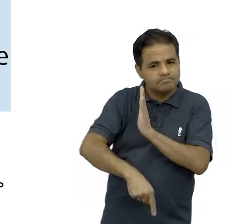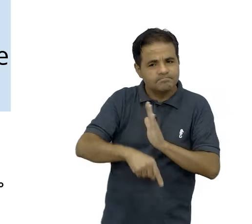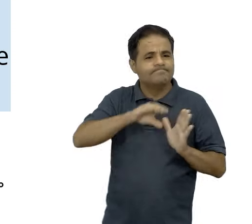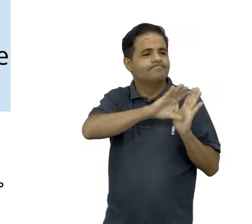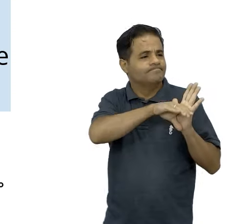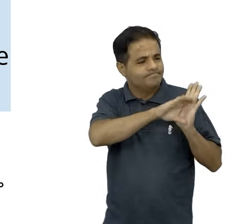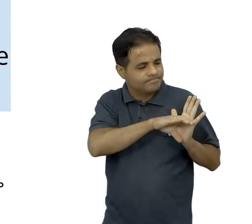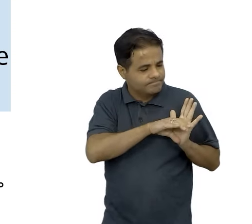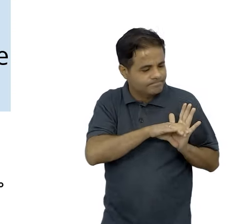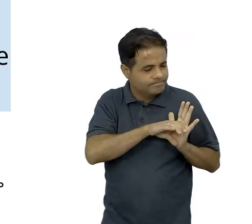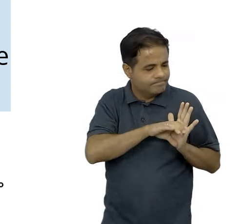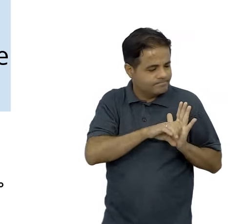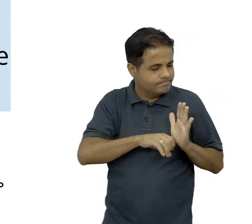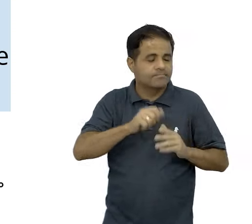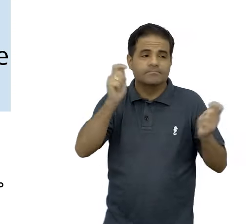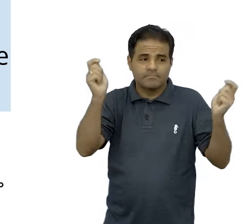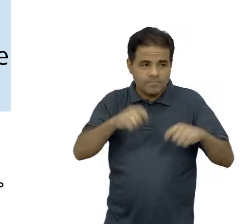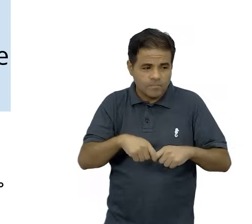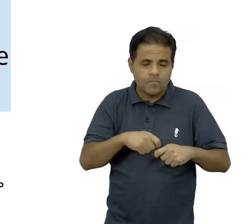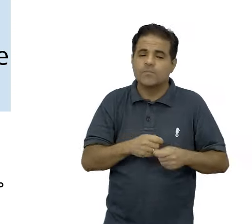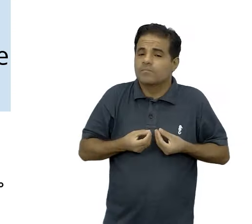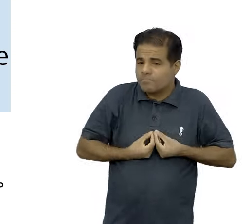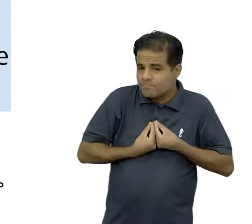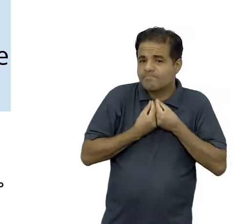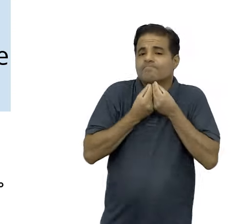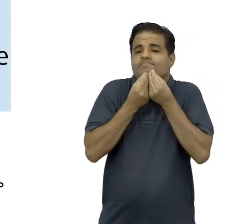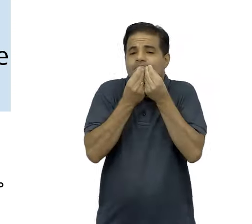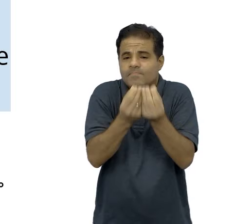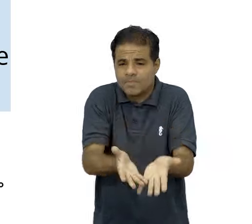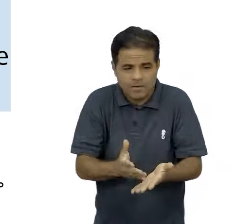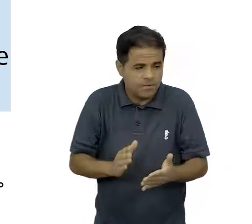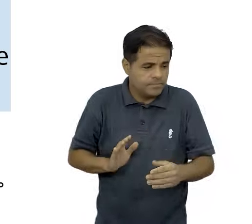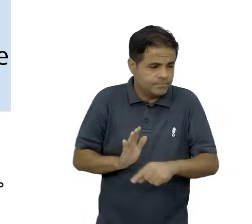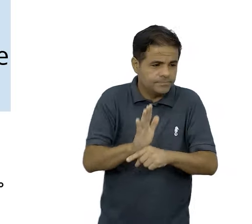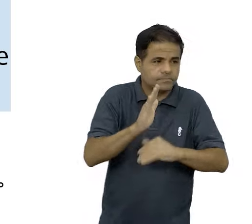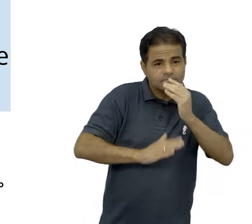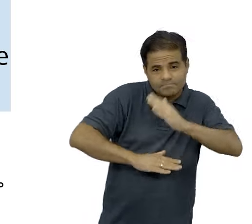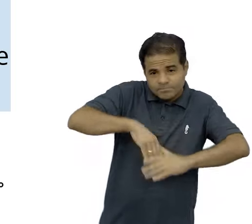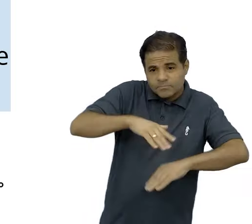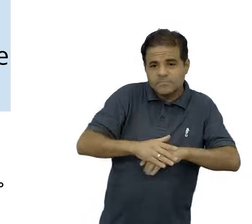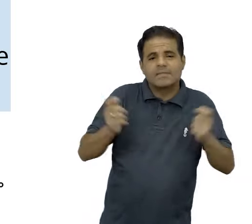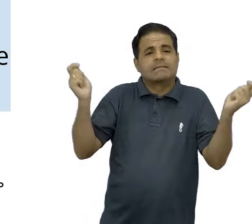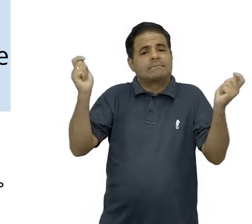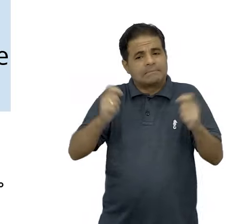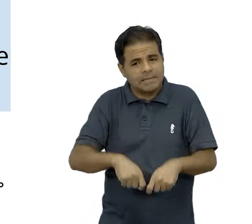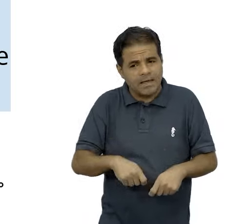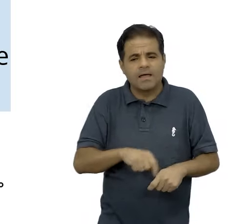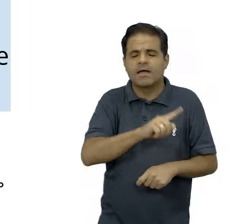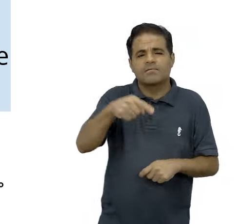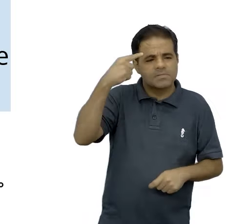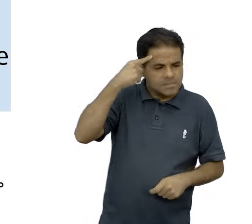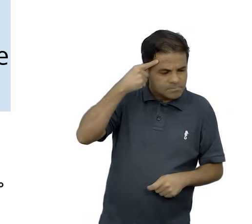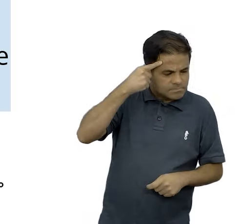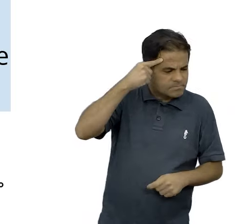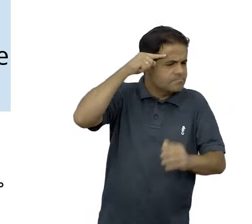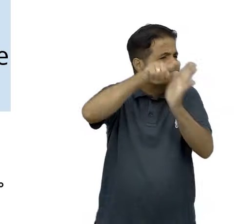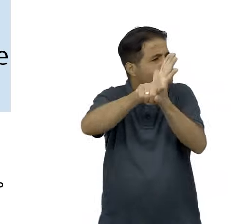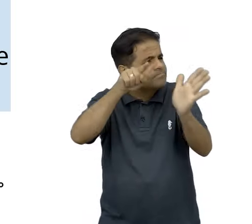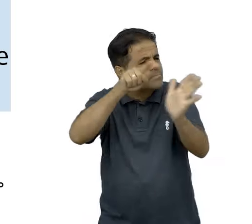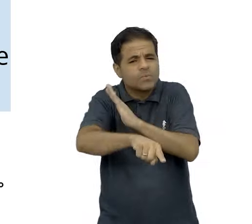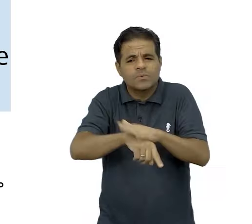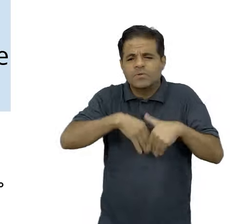os conceitos que esse material pode proporcionar na aprendizagem dos estudantes. E aí você deve estar se